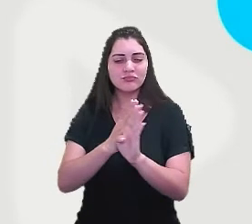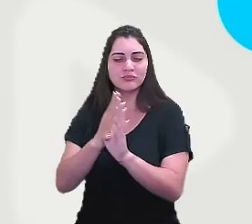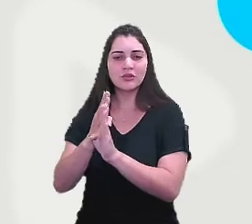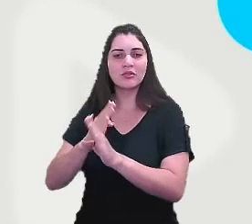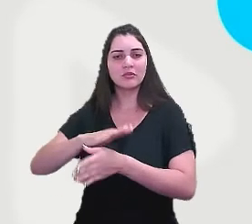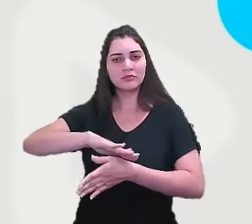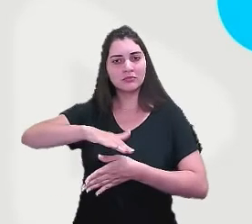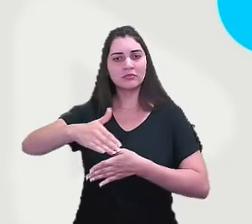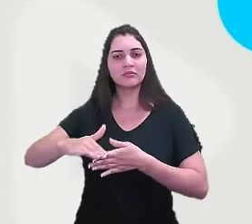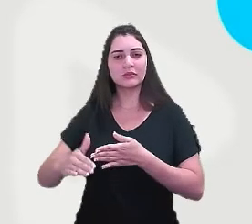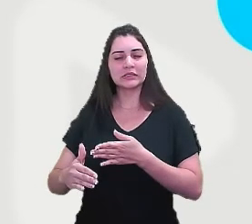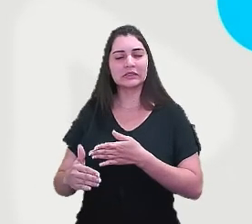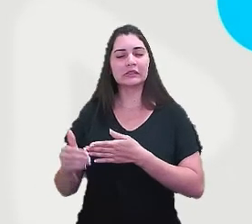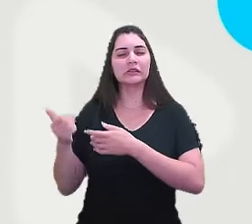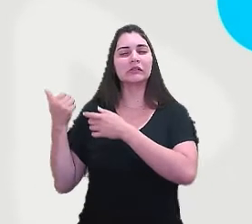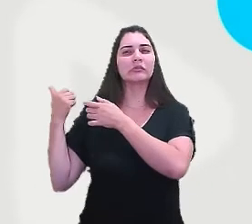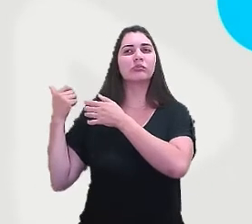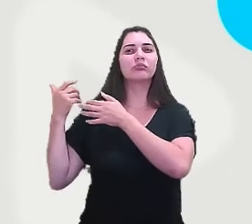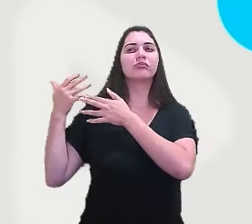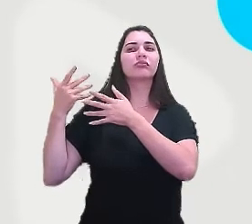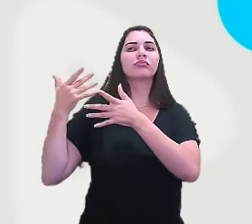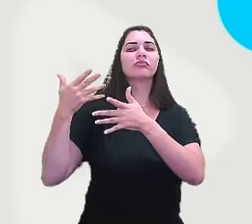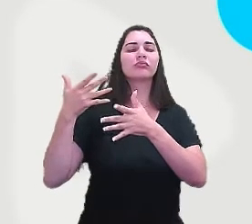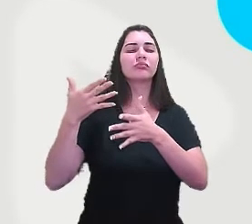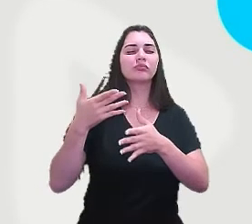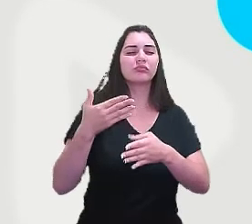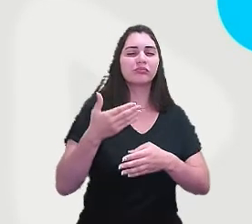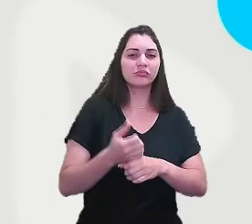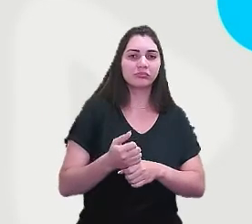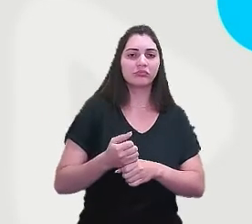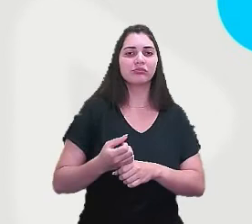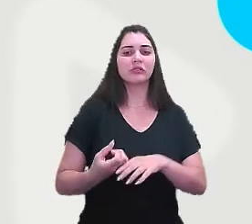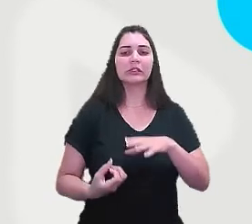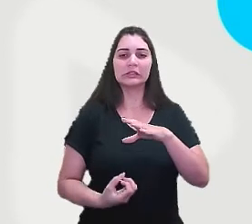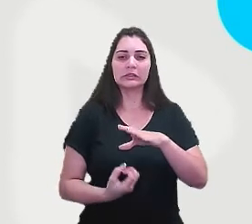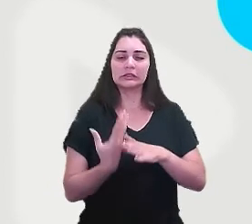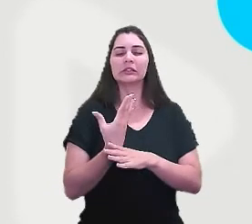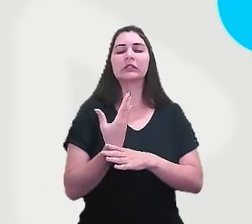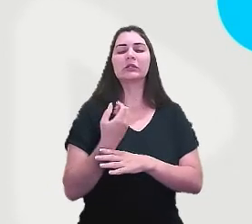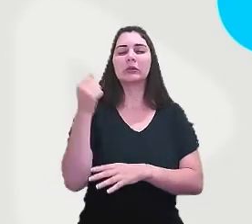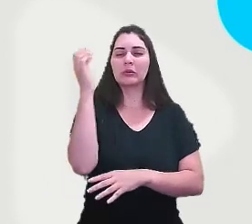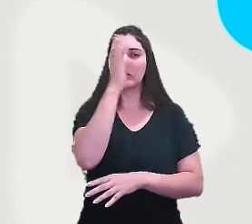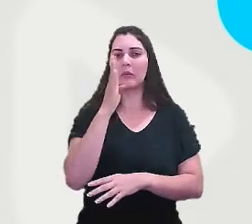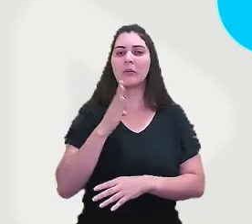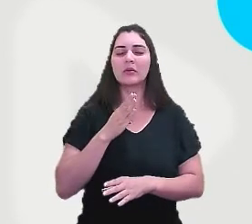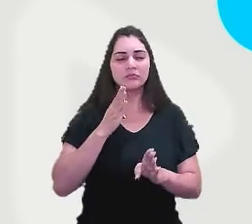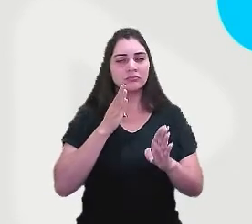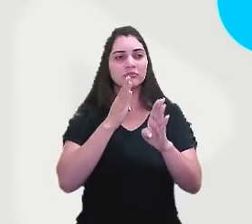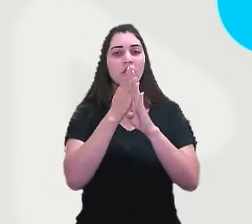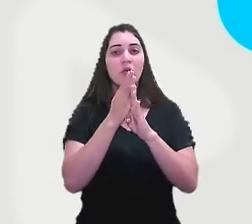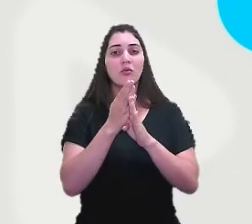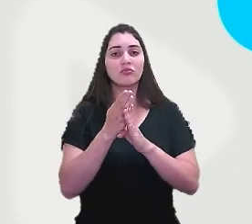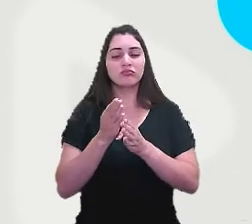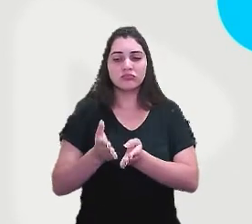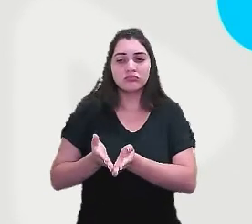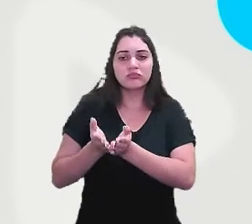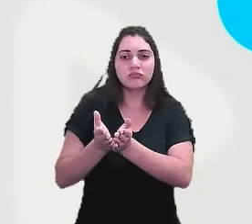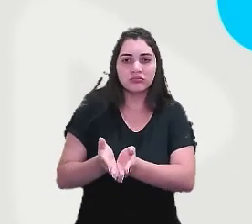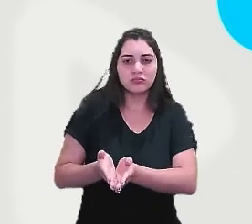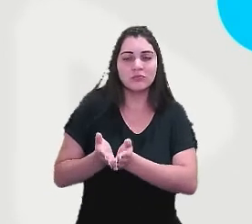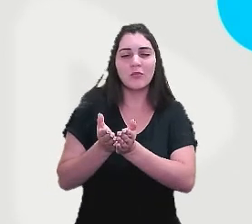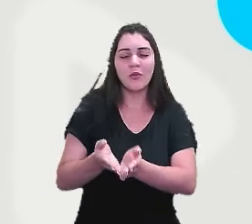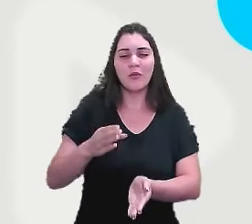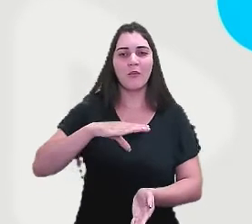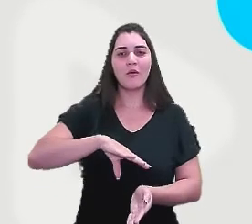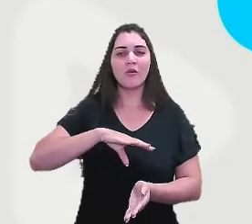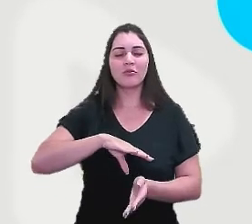certo? E desde o período do descobrimento do Brasil, né, os portugueses já exploravam muito